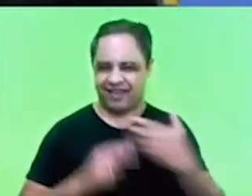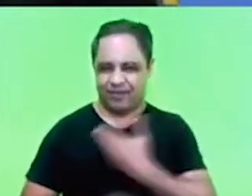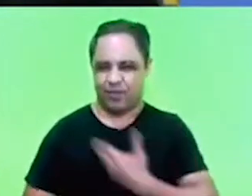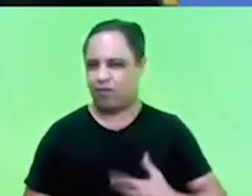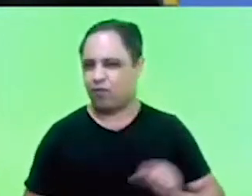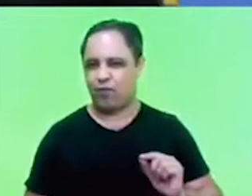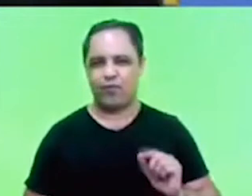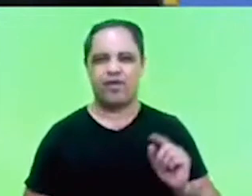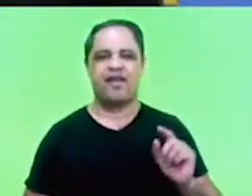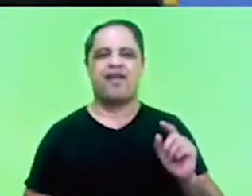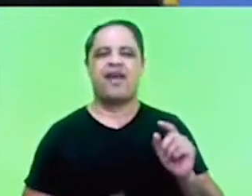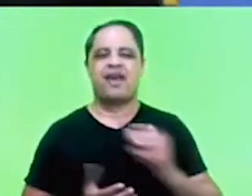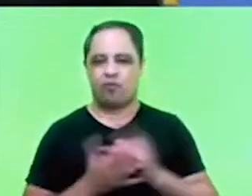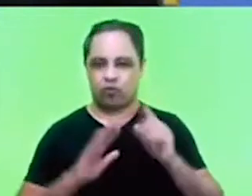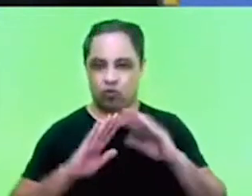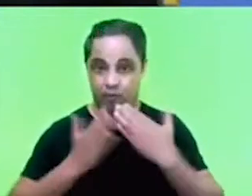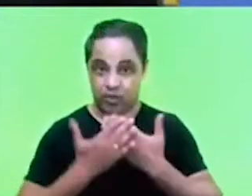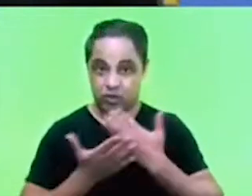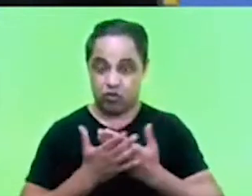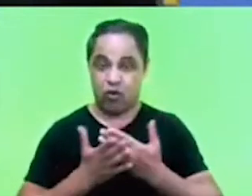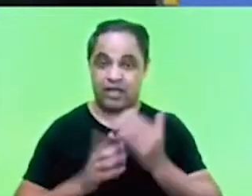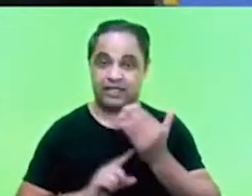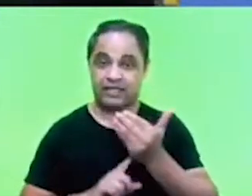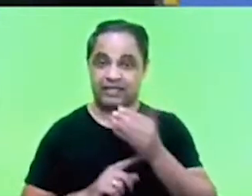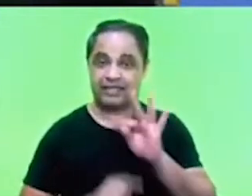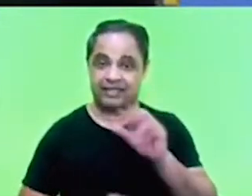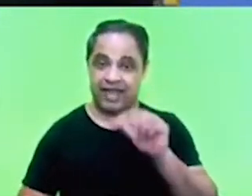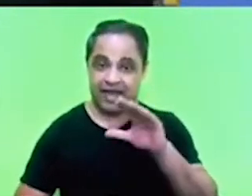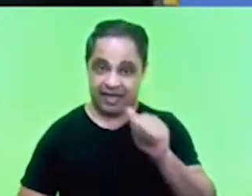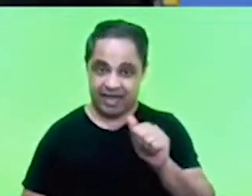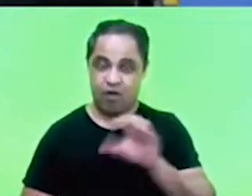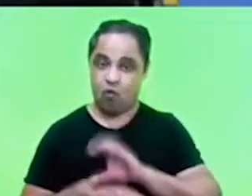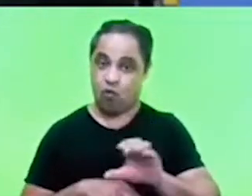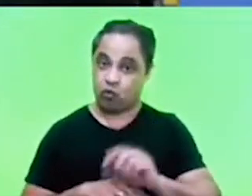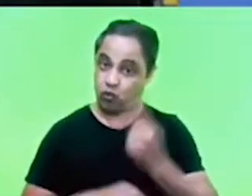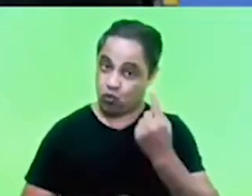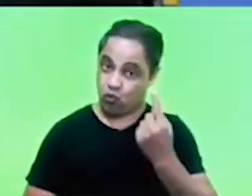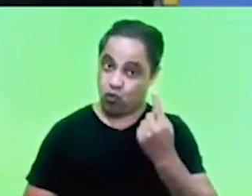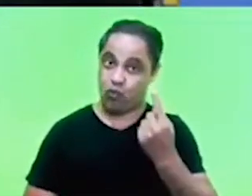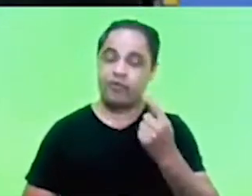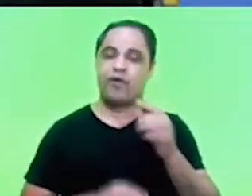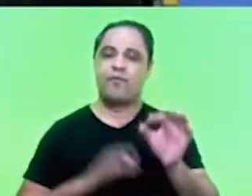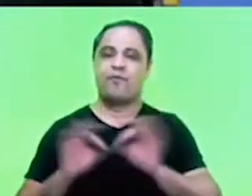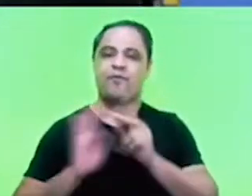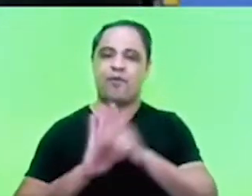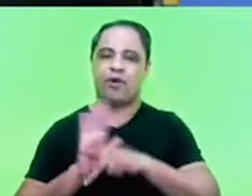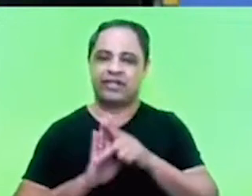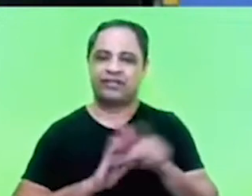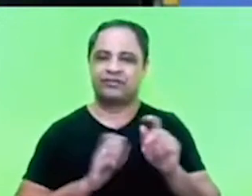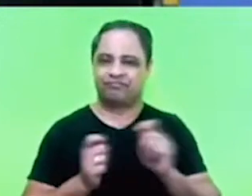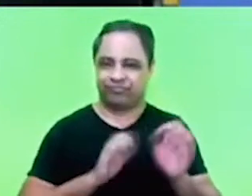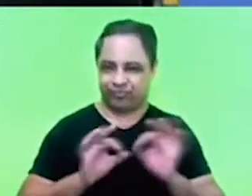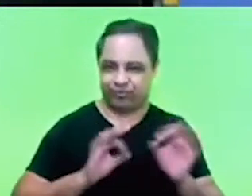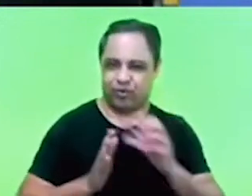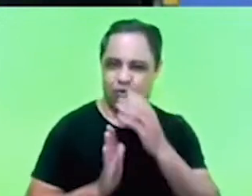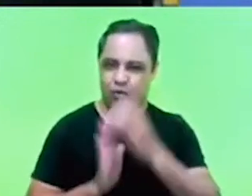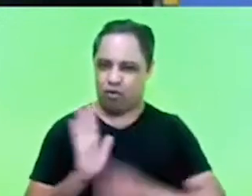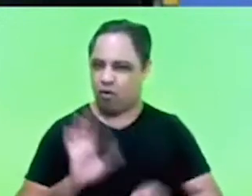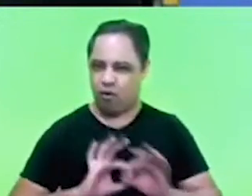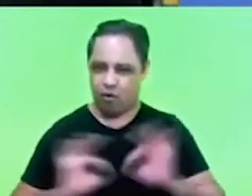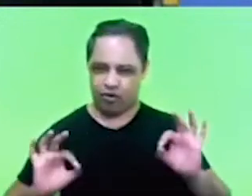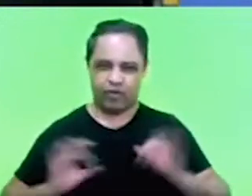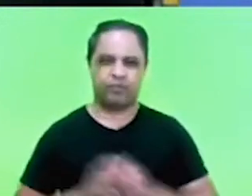eles começaram com uma escola técnica, oferecendo curso técnico com um projeto de articulação curricular super bom,